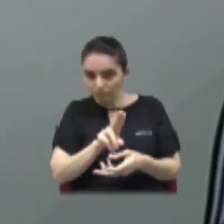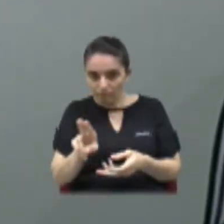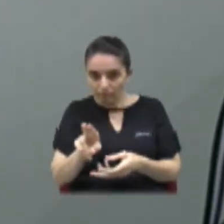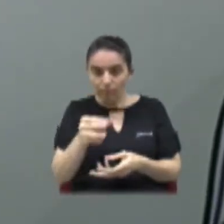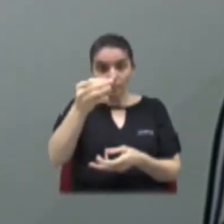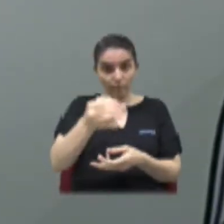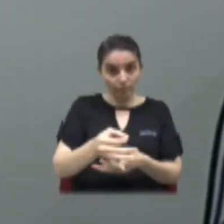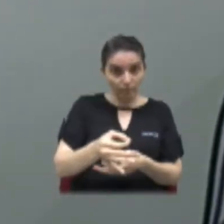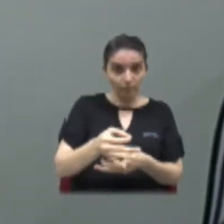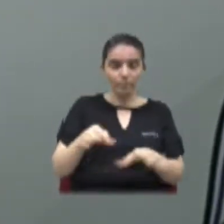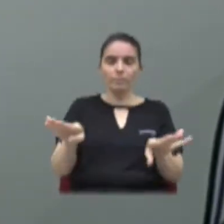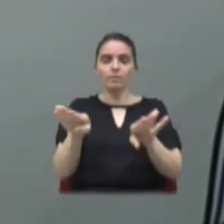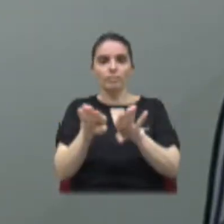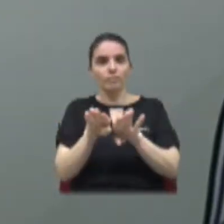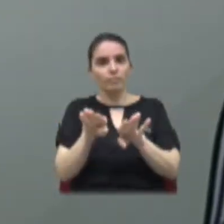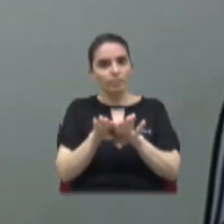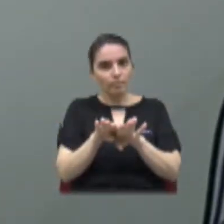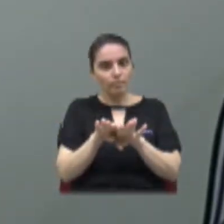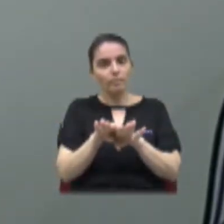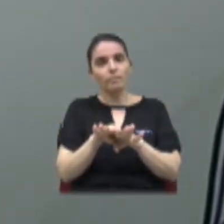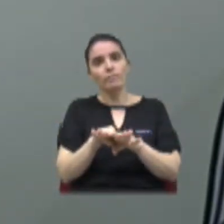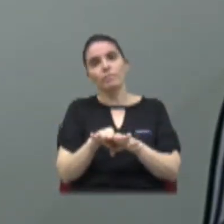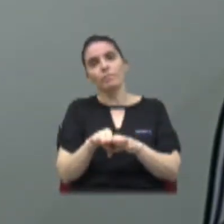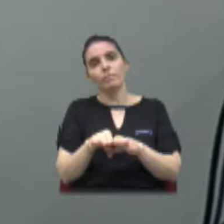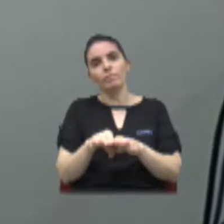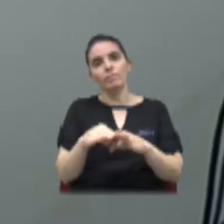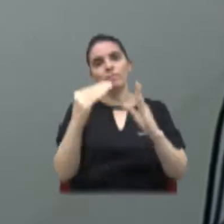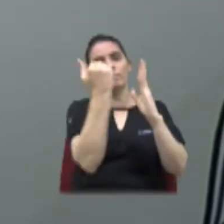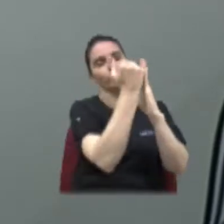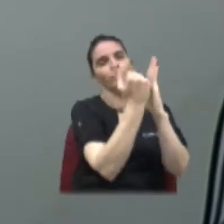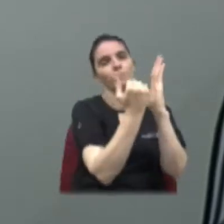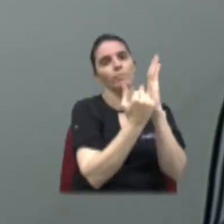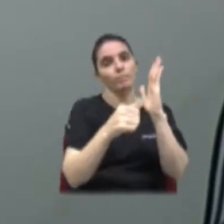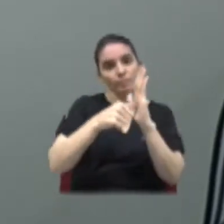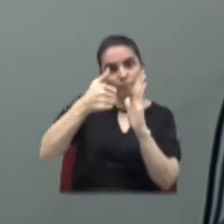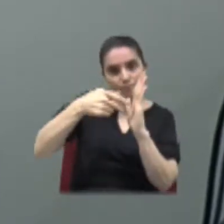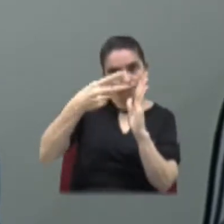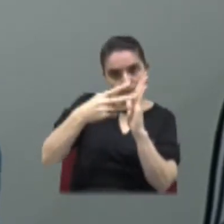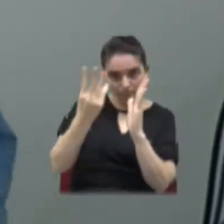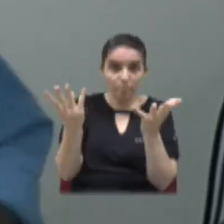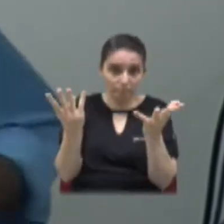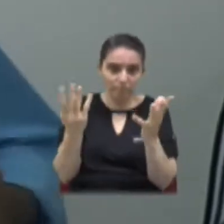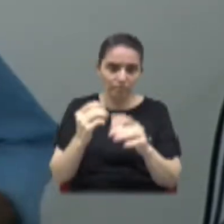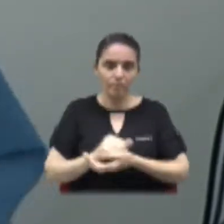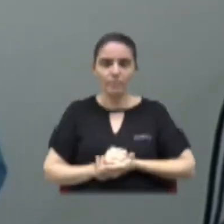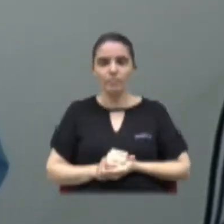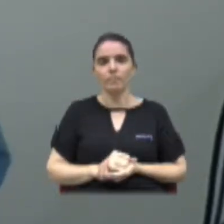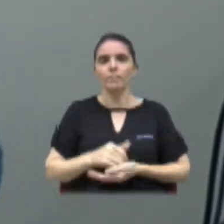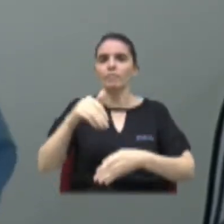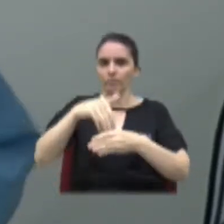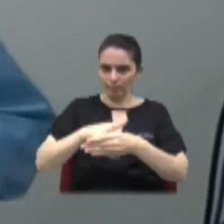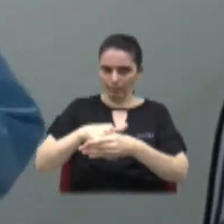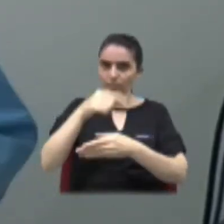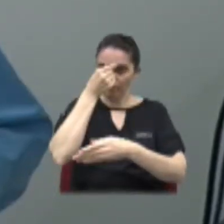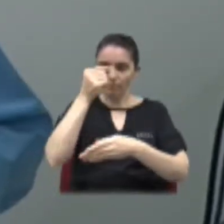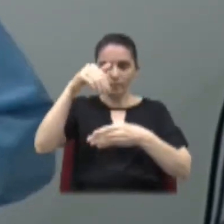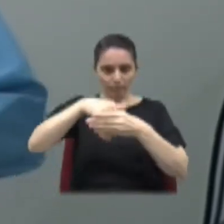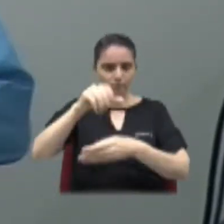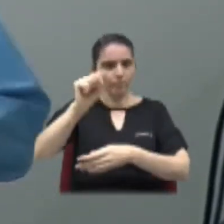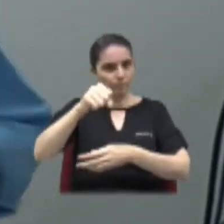mundo vai poder conferir lá a situação de cada um, independente do modelo habitacional, seja casa, seja terreno,